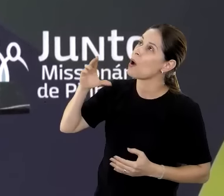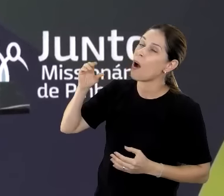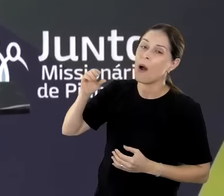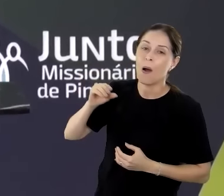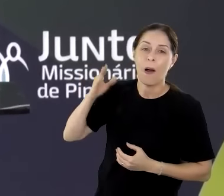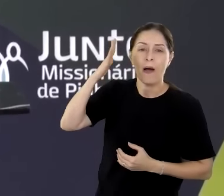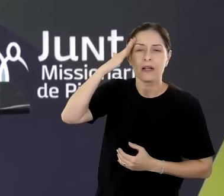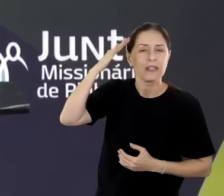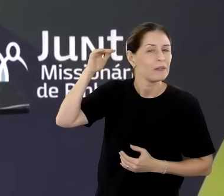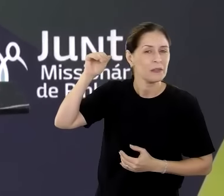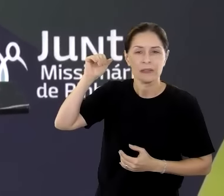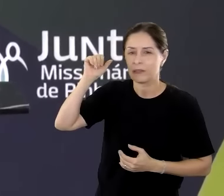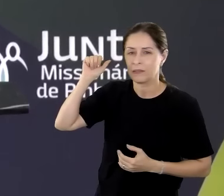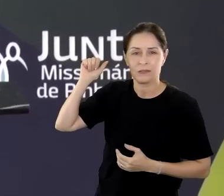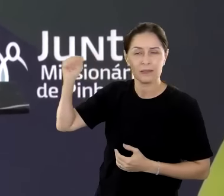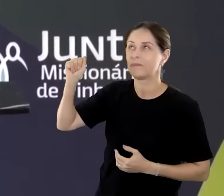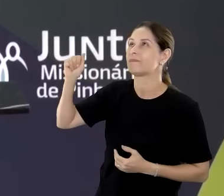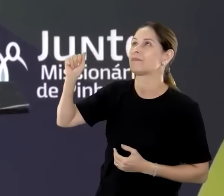Nós estamos